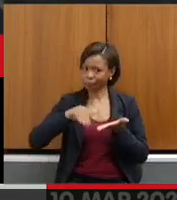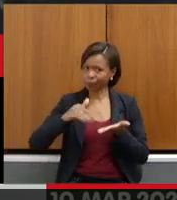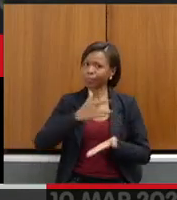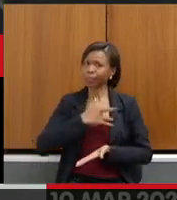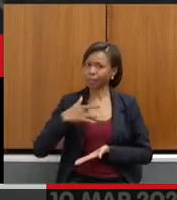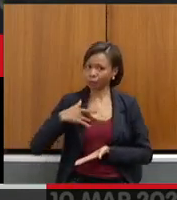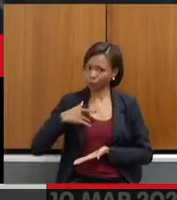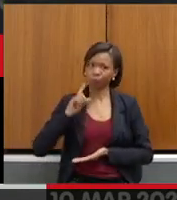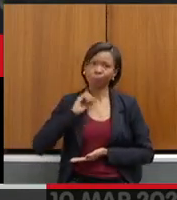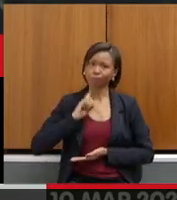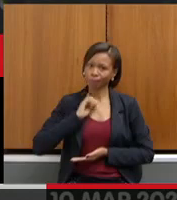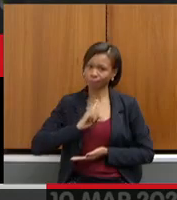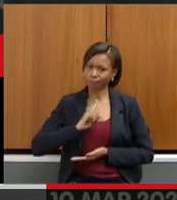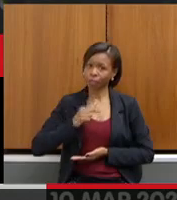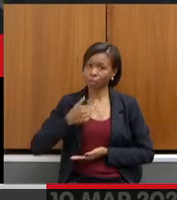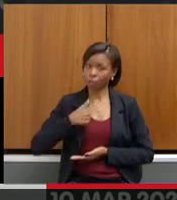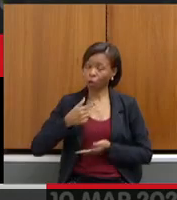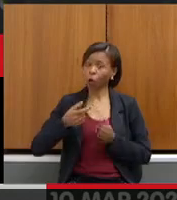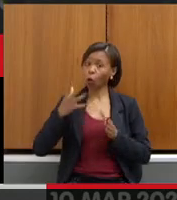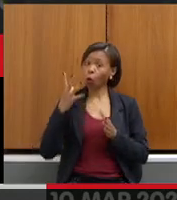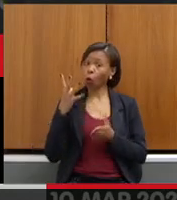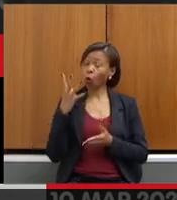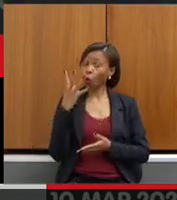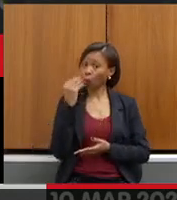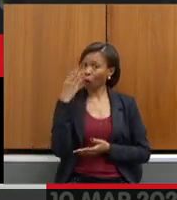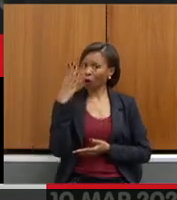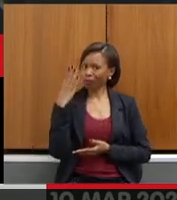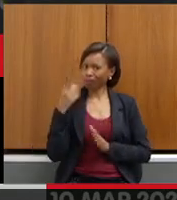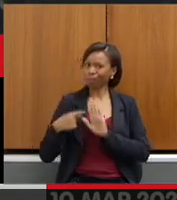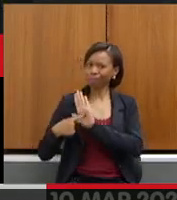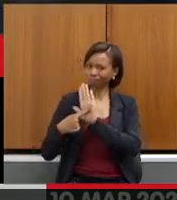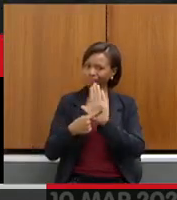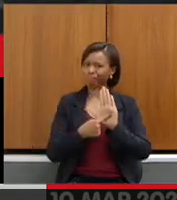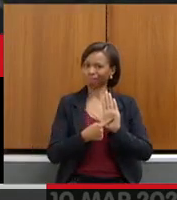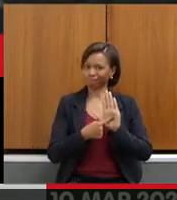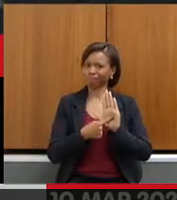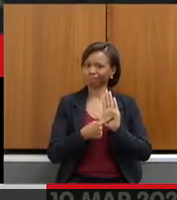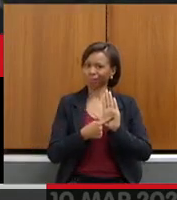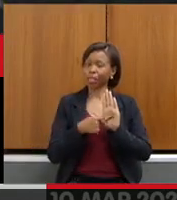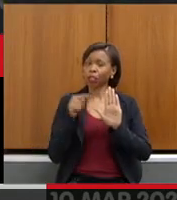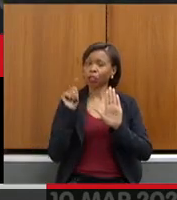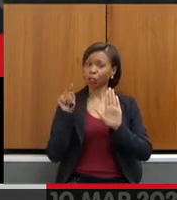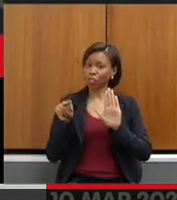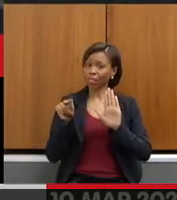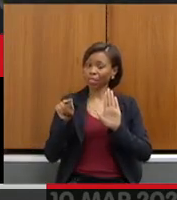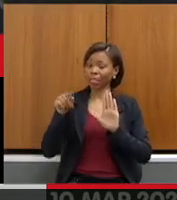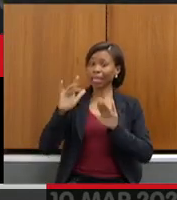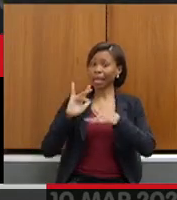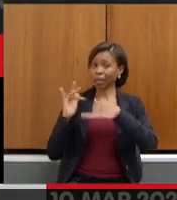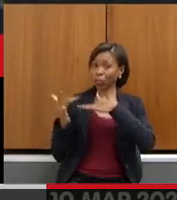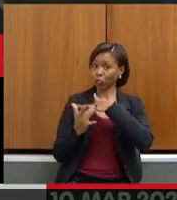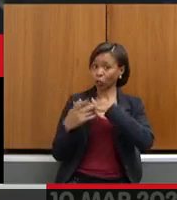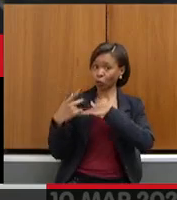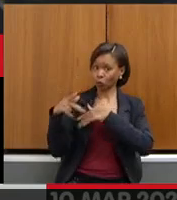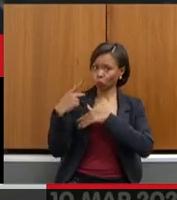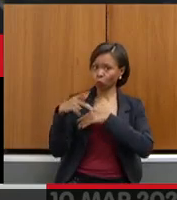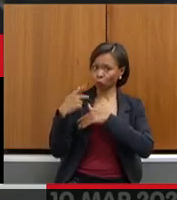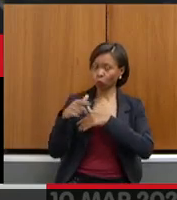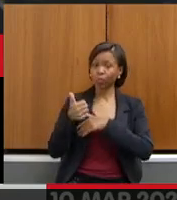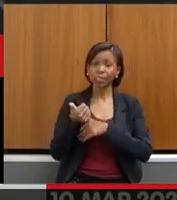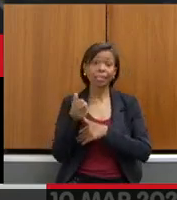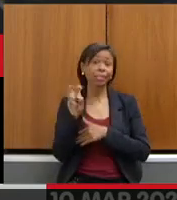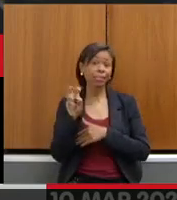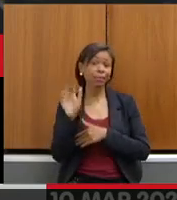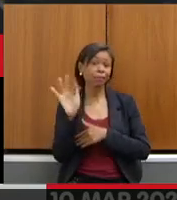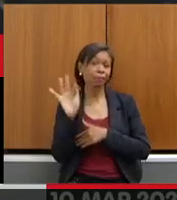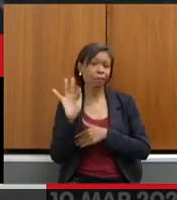print para publicação de vossa excelência na sua rede social no dia quinze de